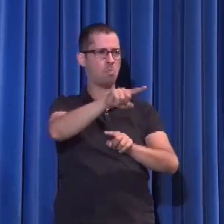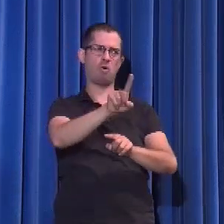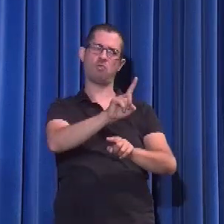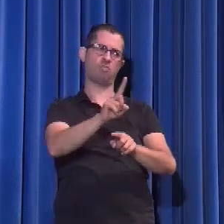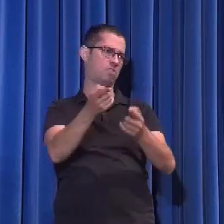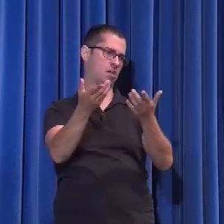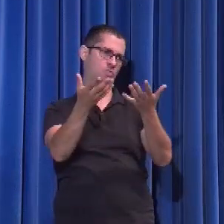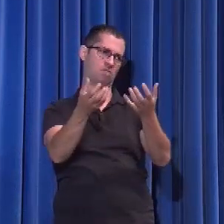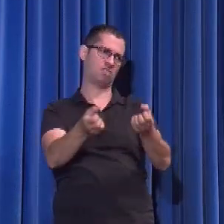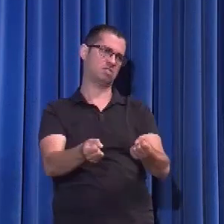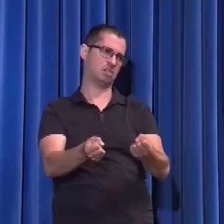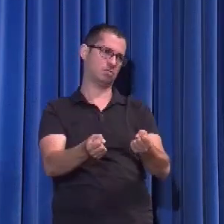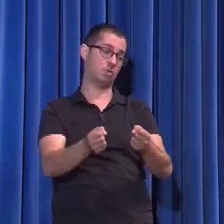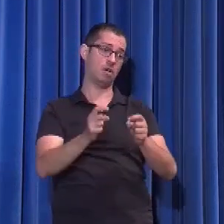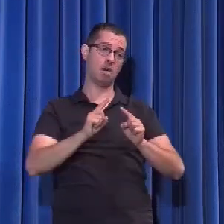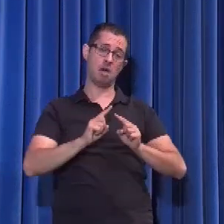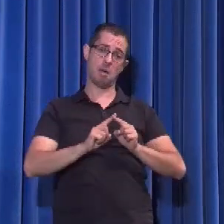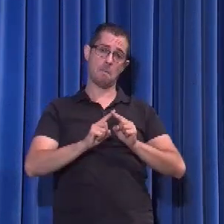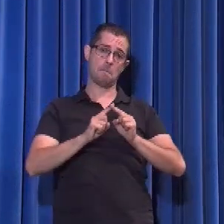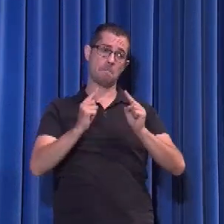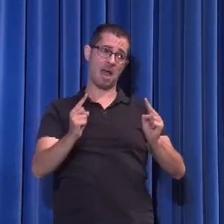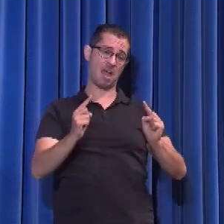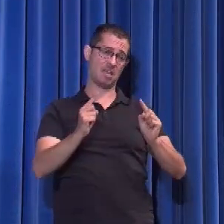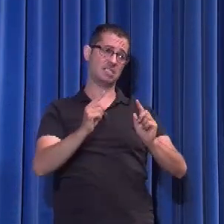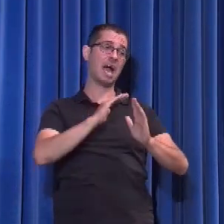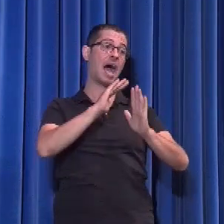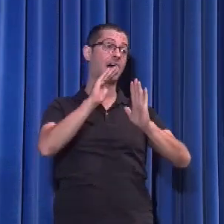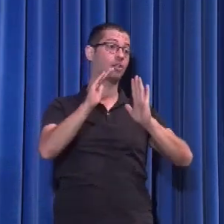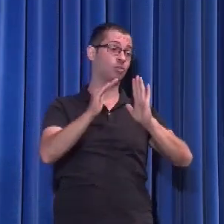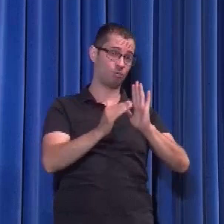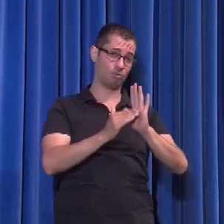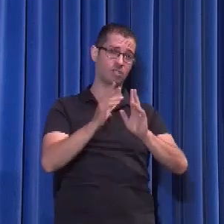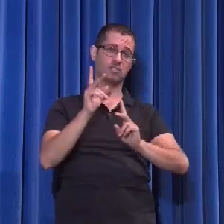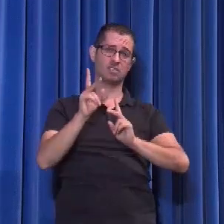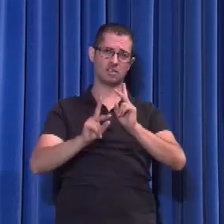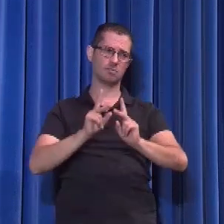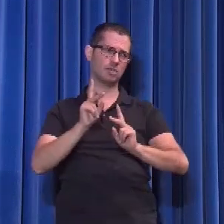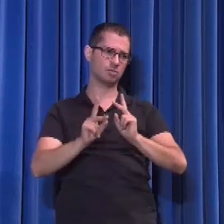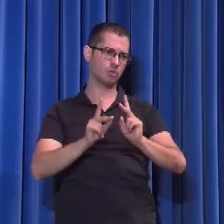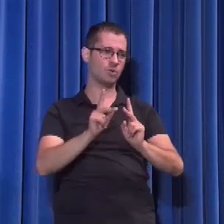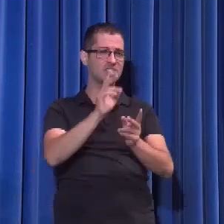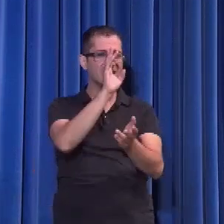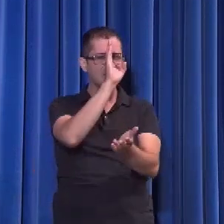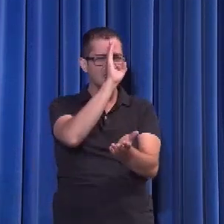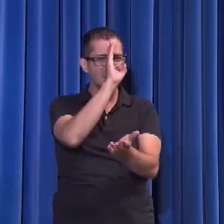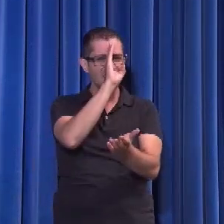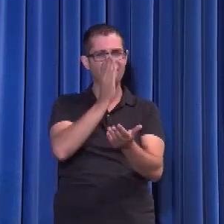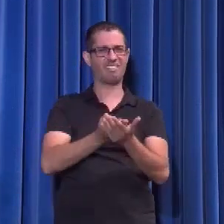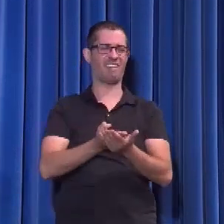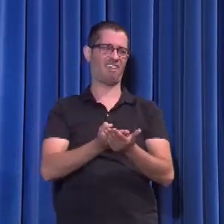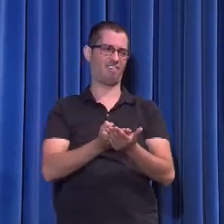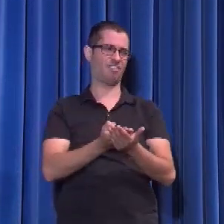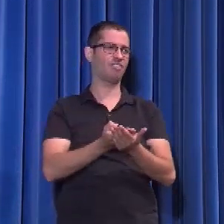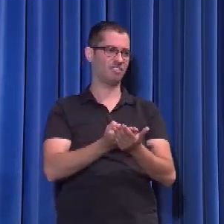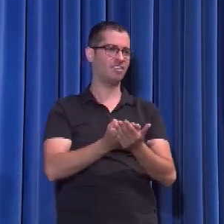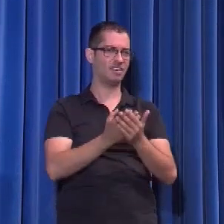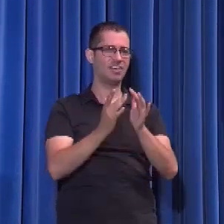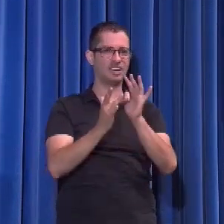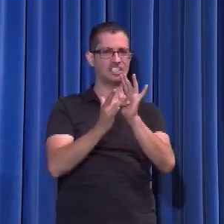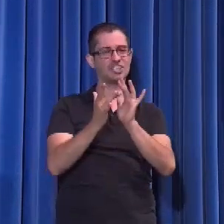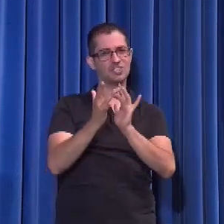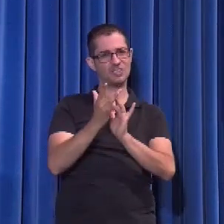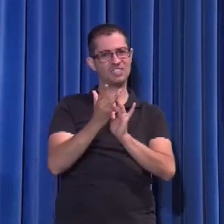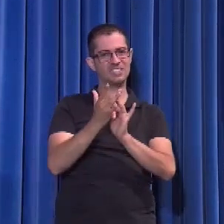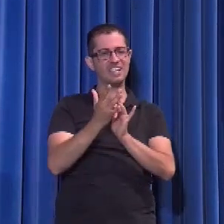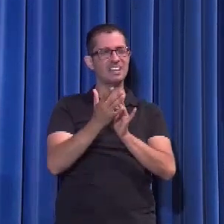as nações. Mas a todos aqueles que creram, esses